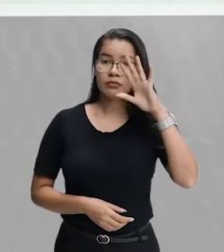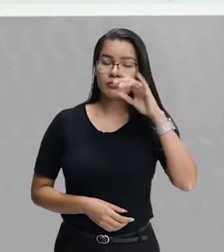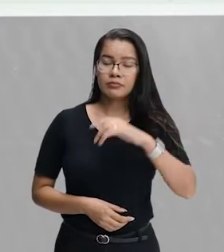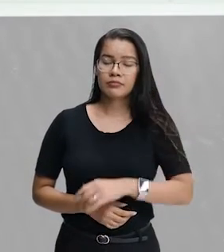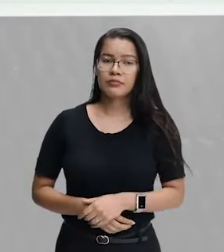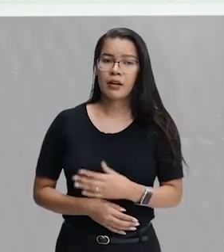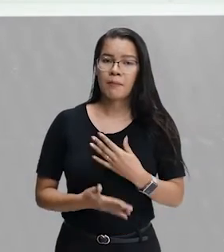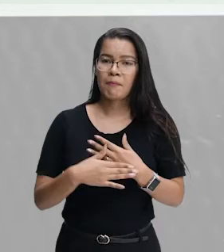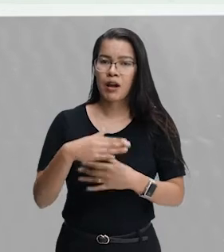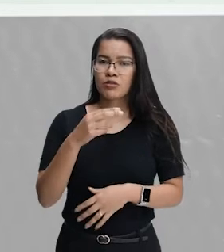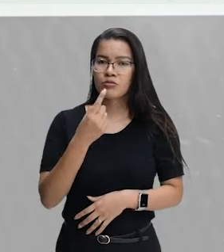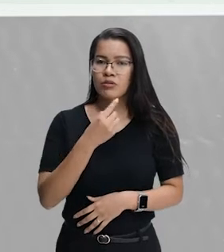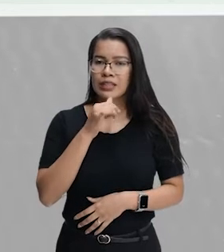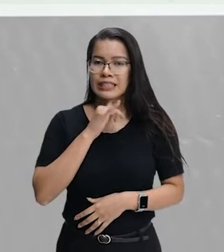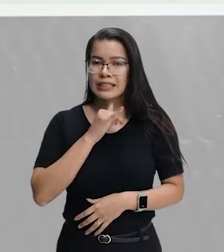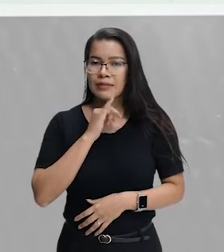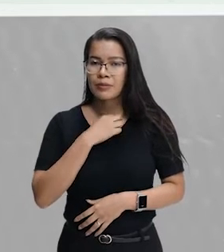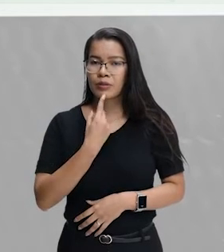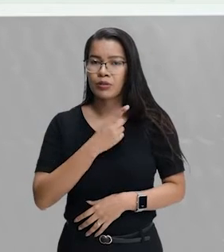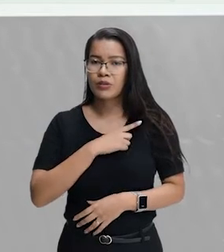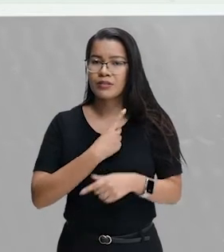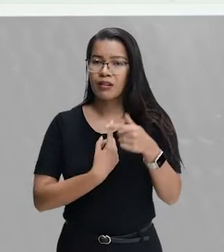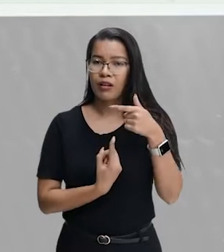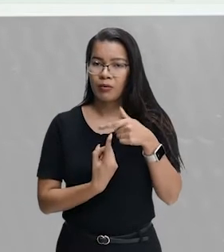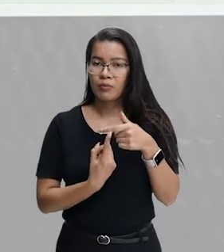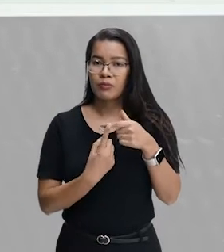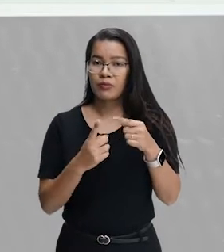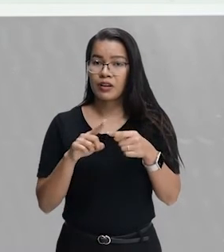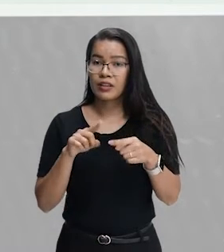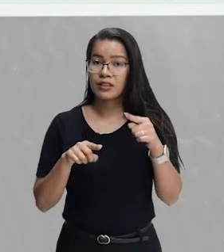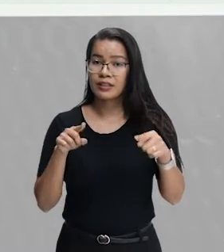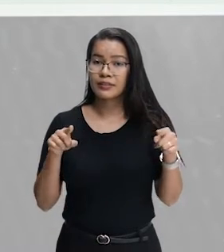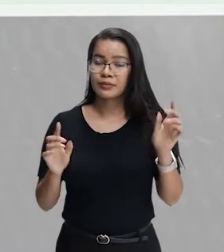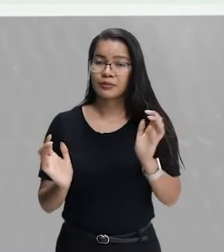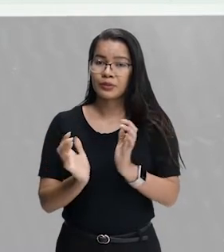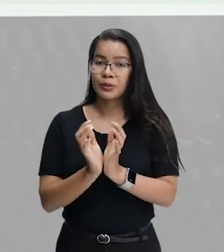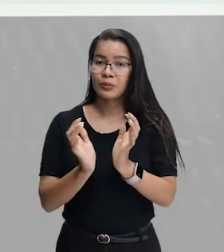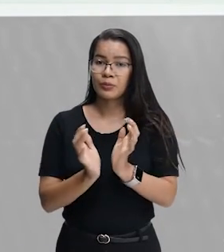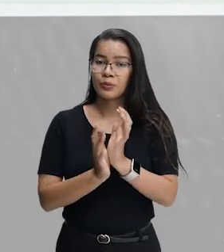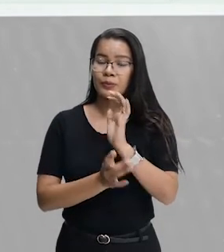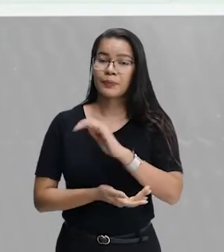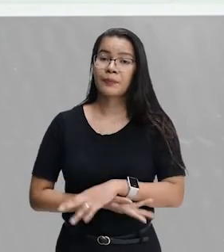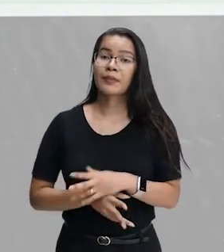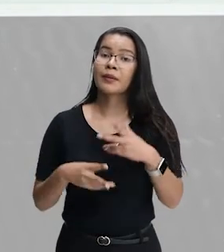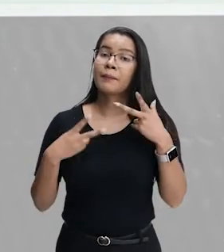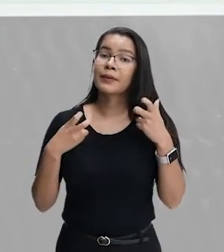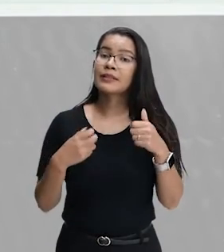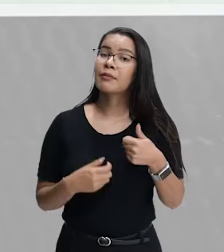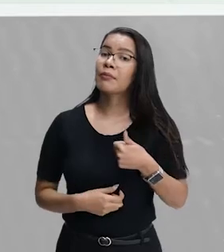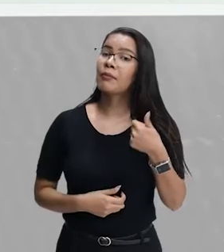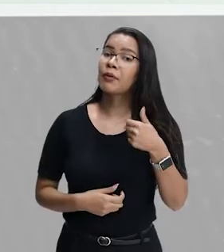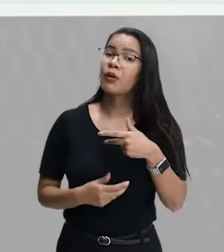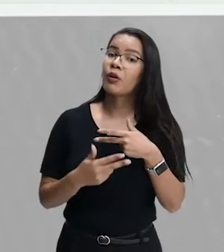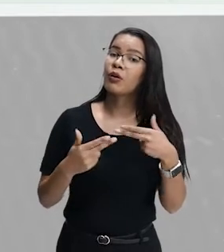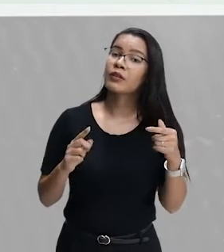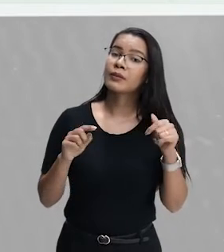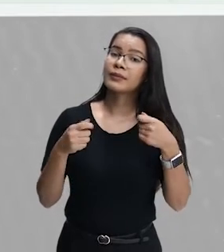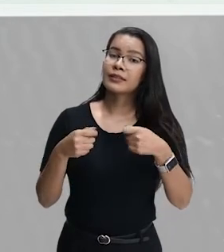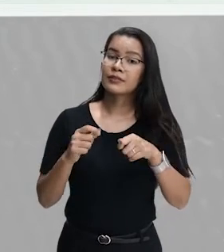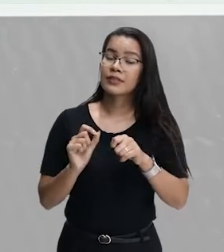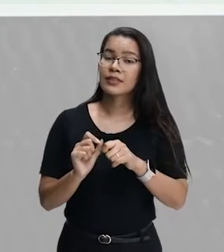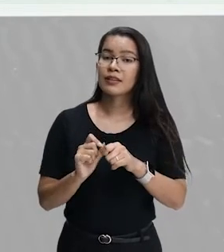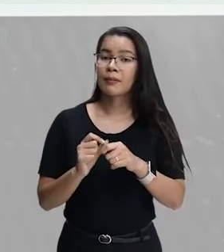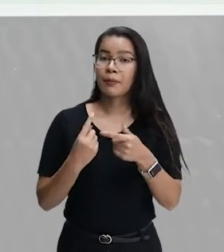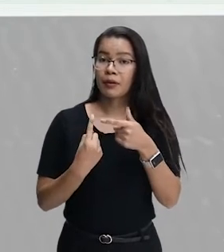botar aqui mais um exemplo para a gente calcular a variância aqui desse grupo, né? Olha só, a primeira coisa que você tem que fazer